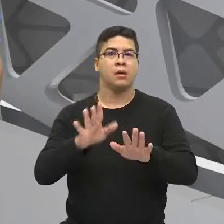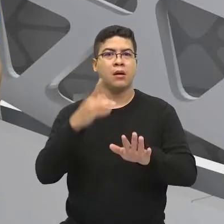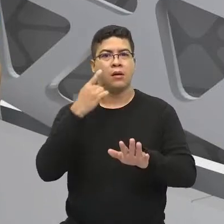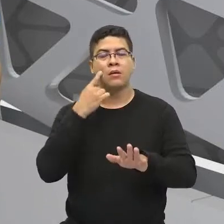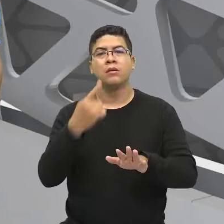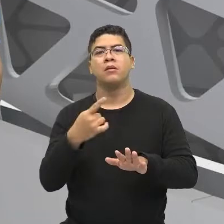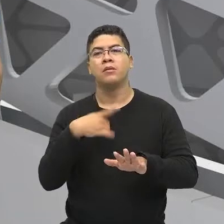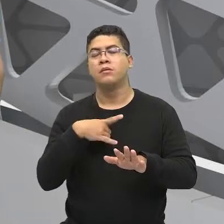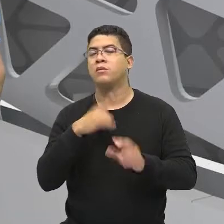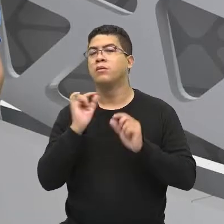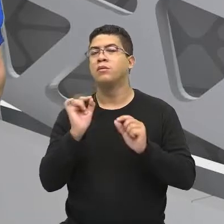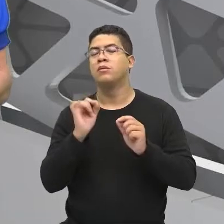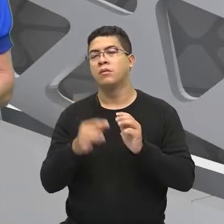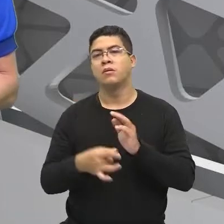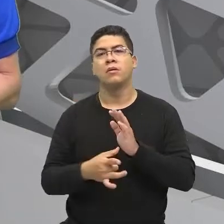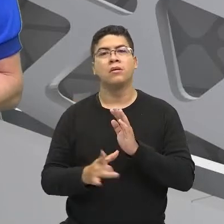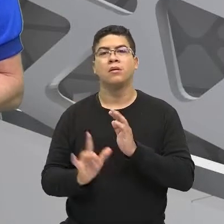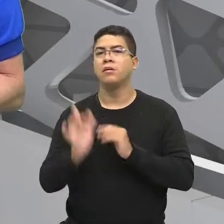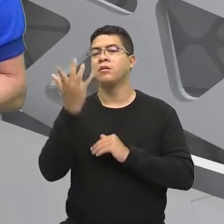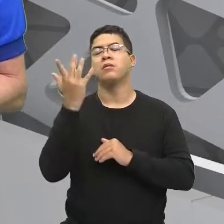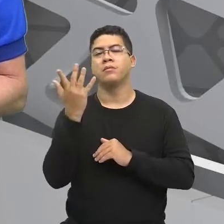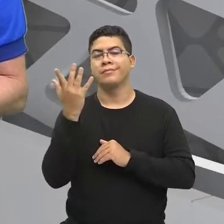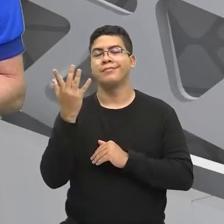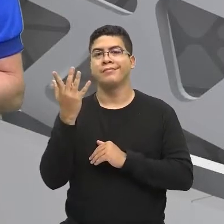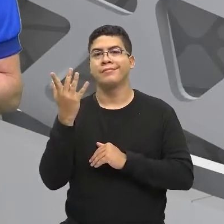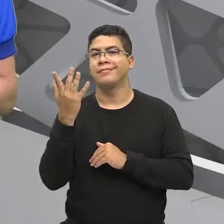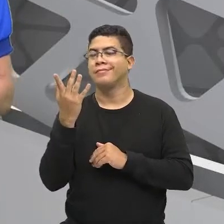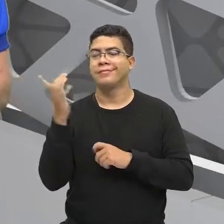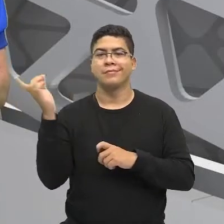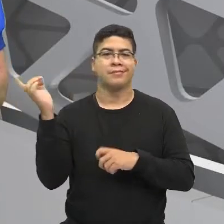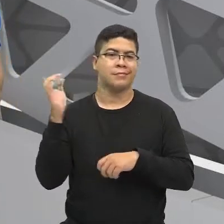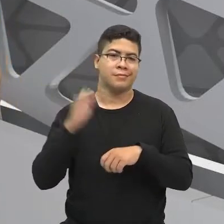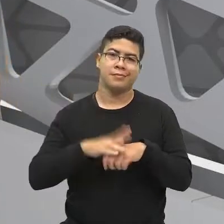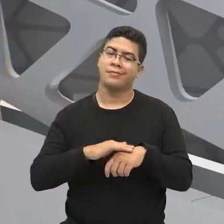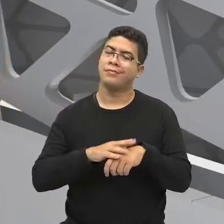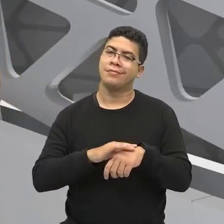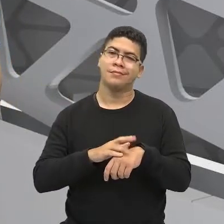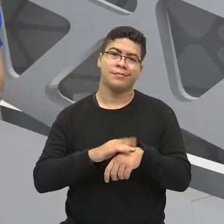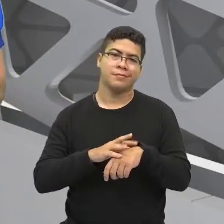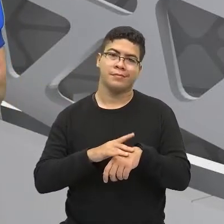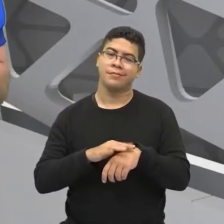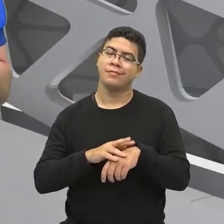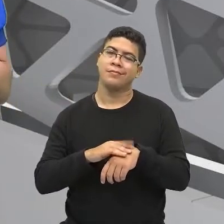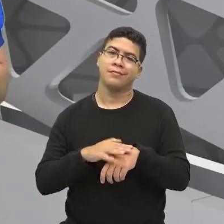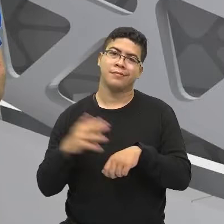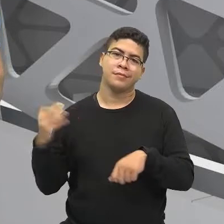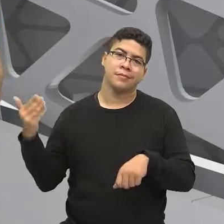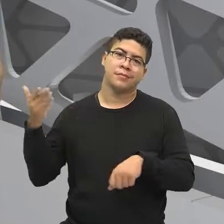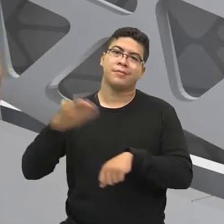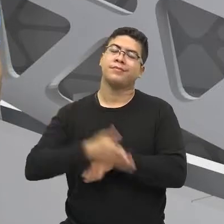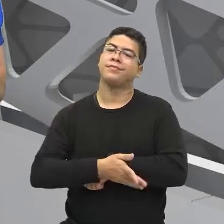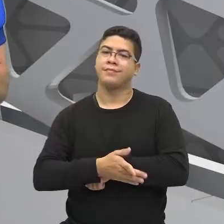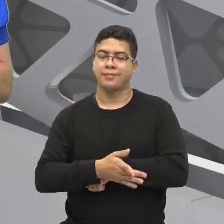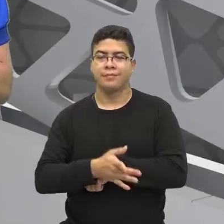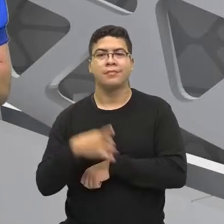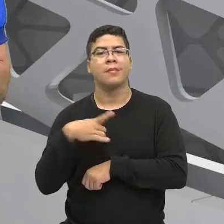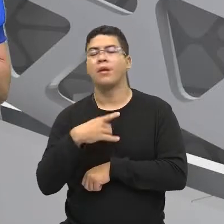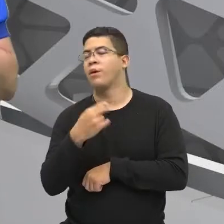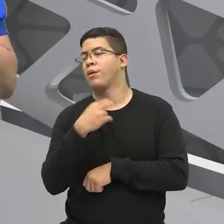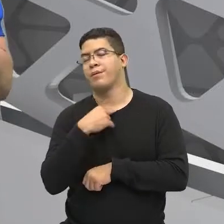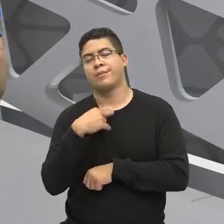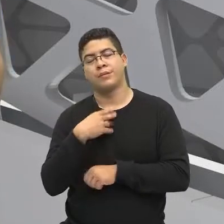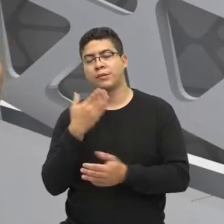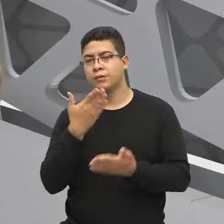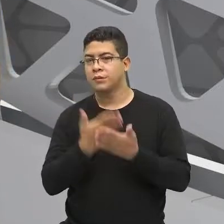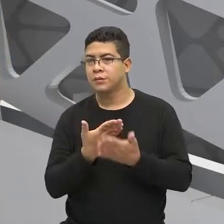o que aconteceu? A saúde dele foi embora. Ele não pôde mais fazer muita coisa, não pôde estudar, né? Mais